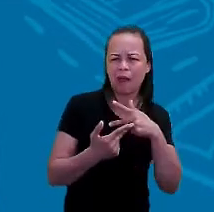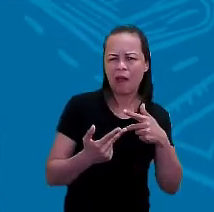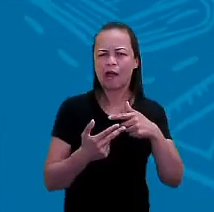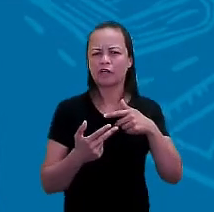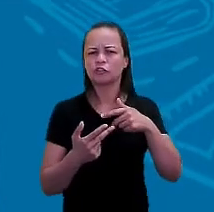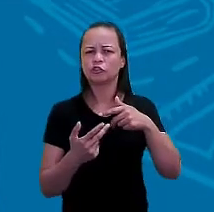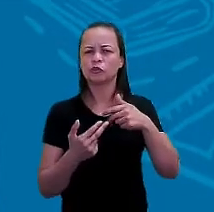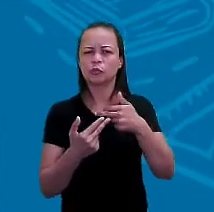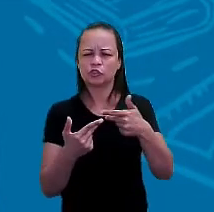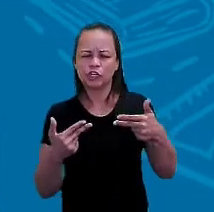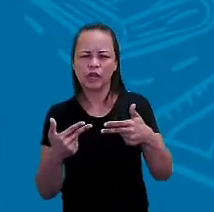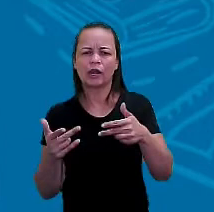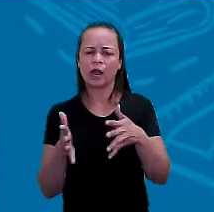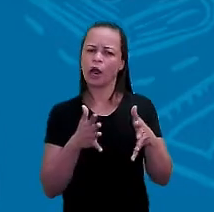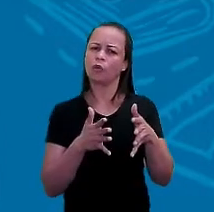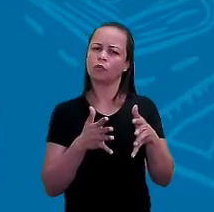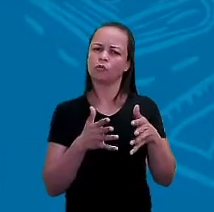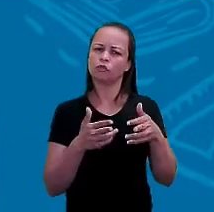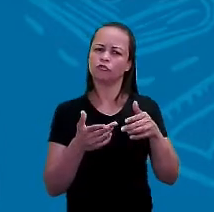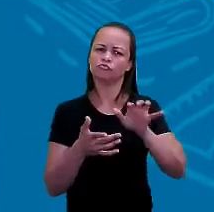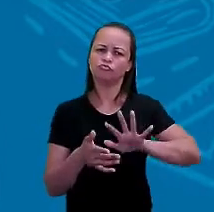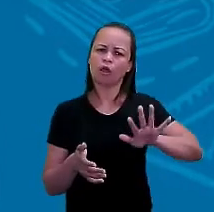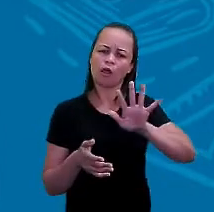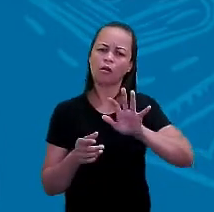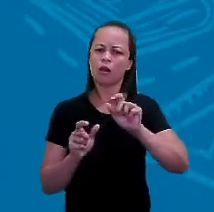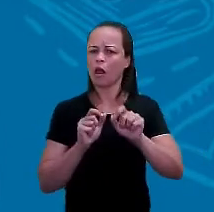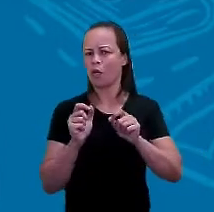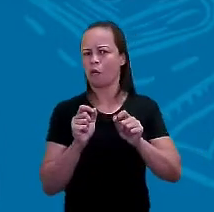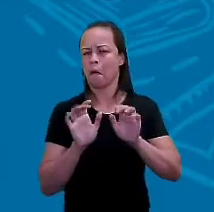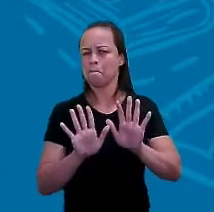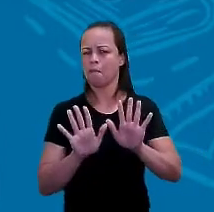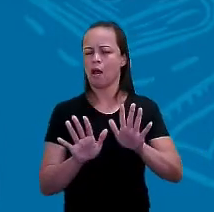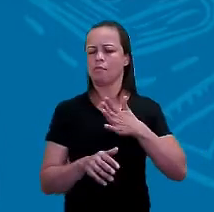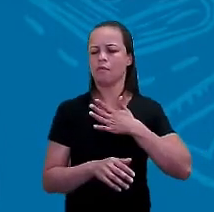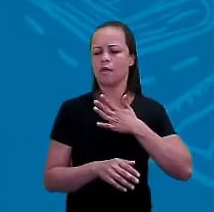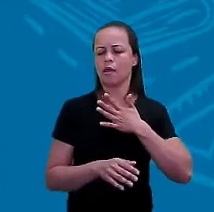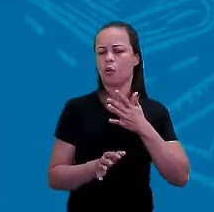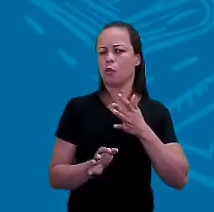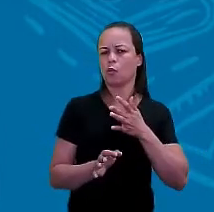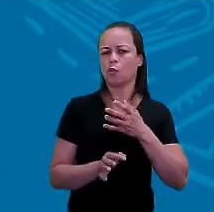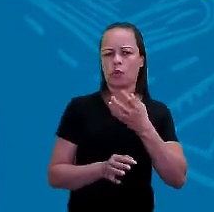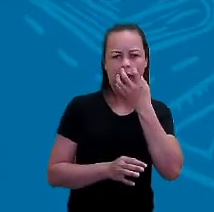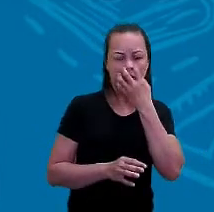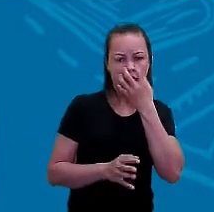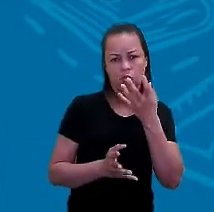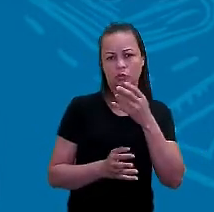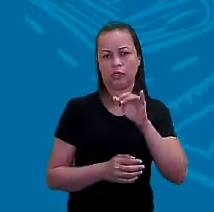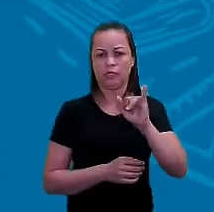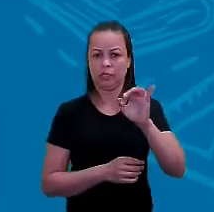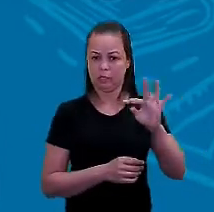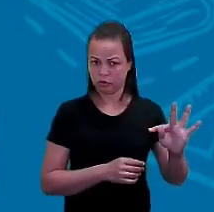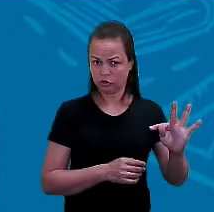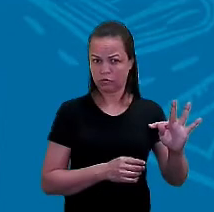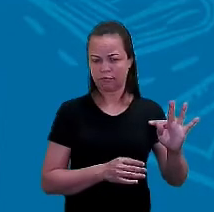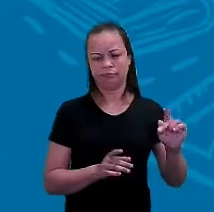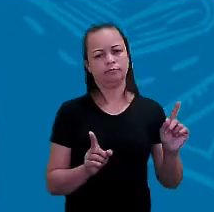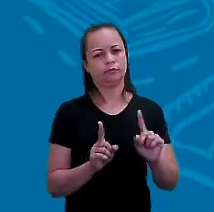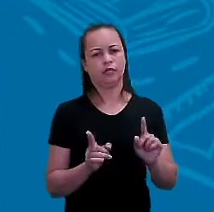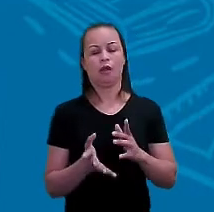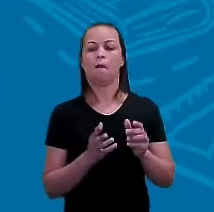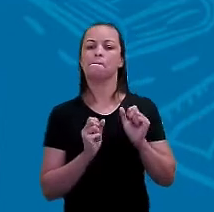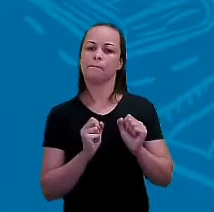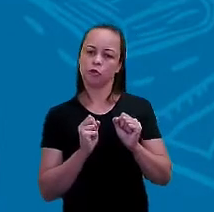geral no singular. Tá certo? Tá certo. Mas meu cachorro, eu chamo ele de it. Não, seu cachorro você pode chamar ele de